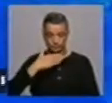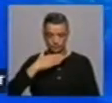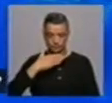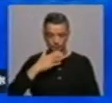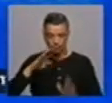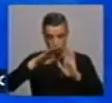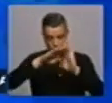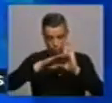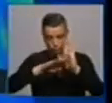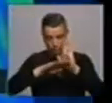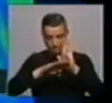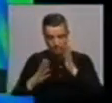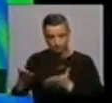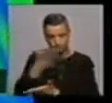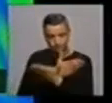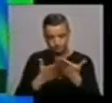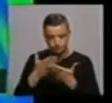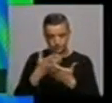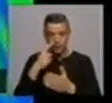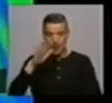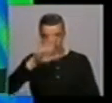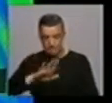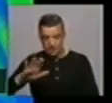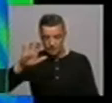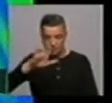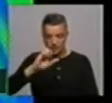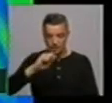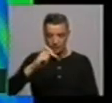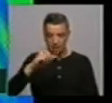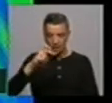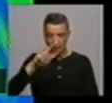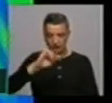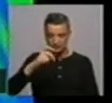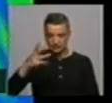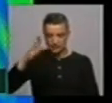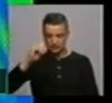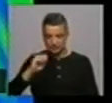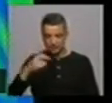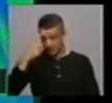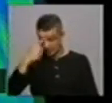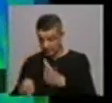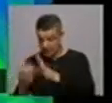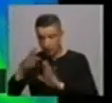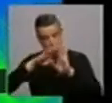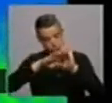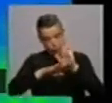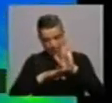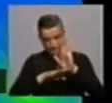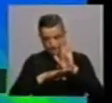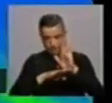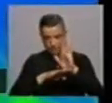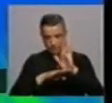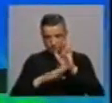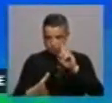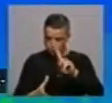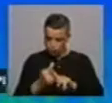software extraordinário na detecção de imagens térmicas das galáxias, criaram um software que aplica a detecção de galáxias para a detecção e